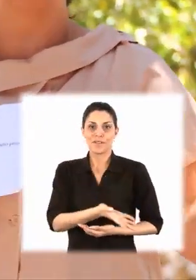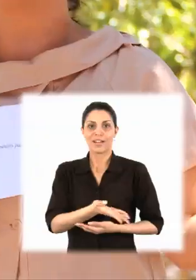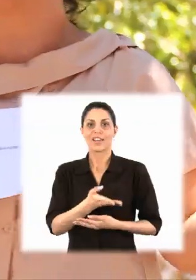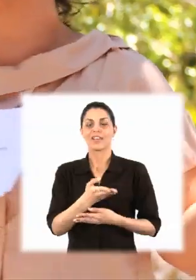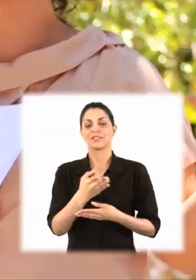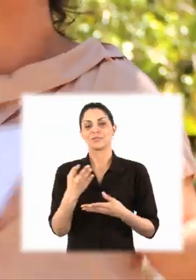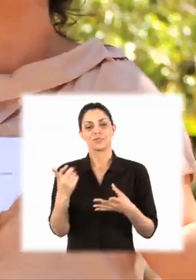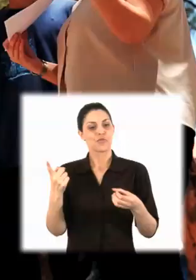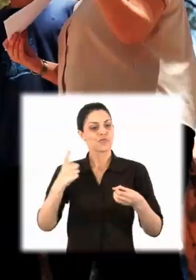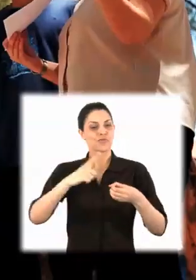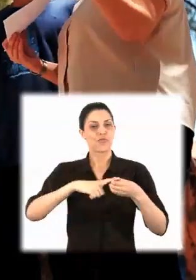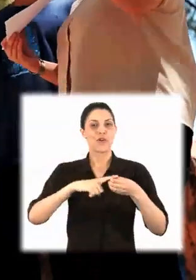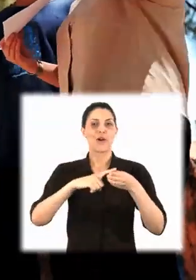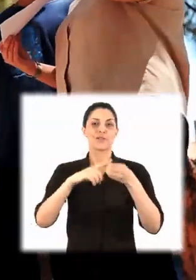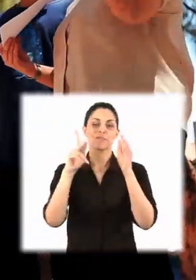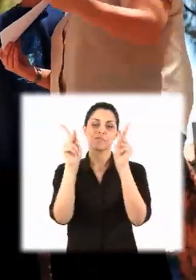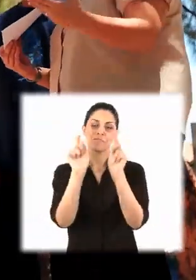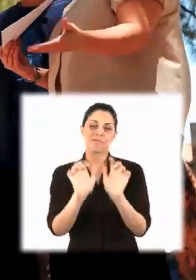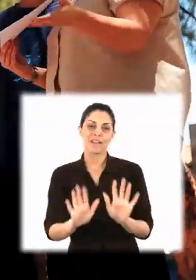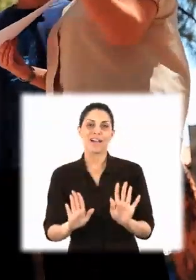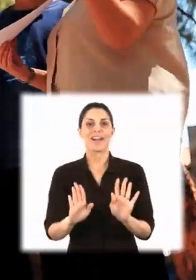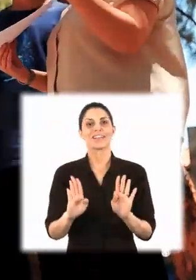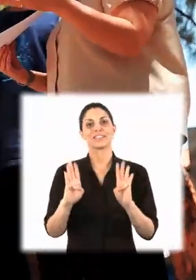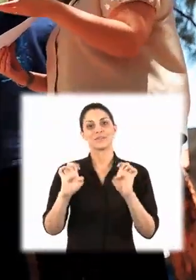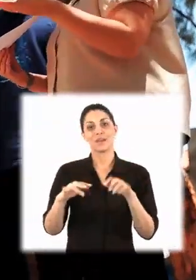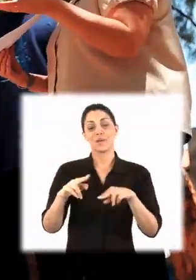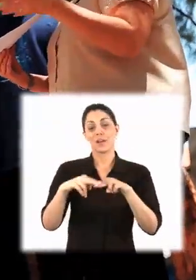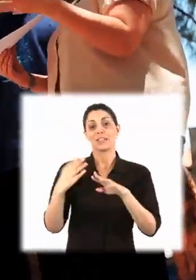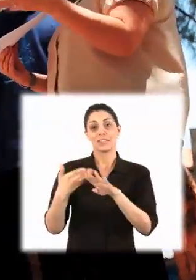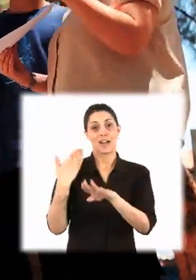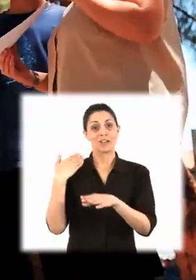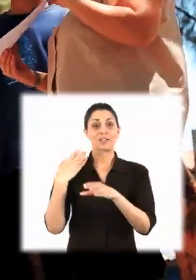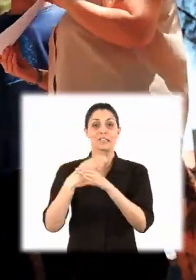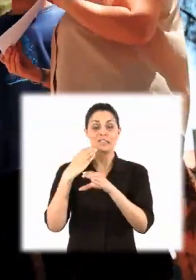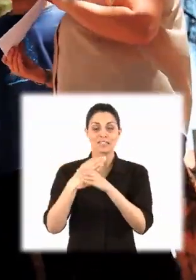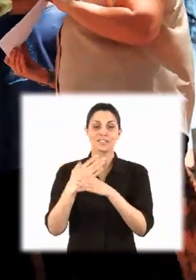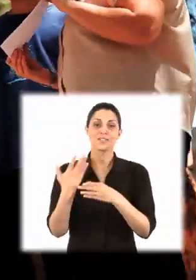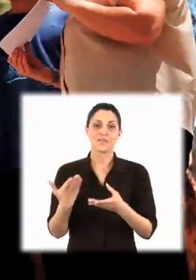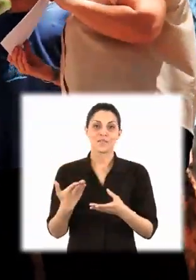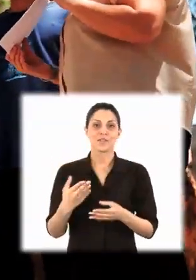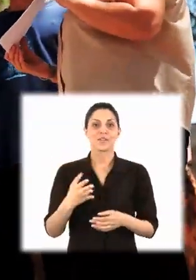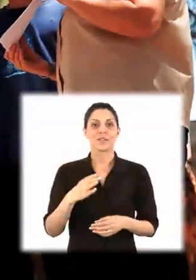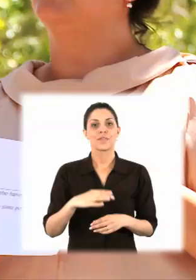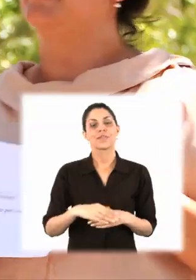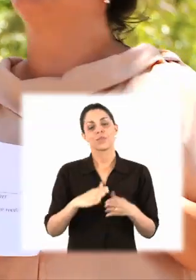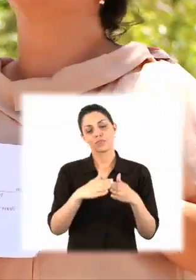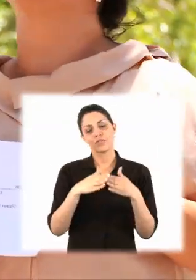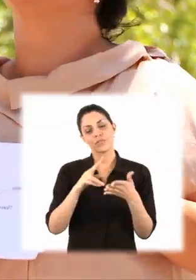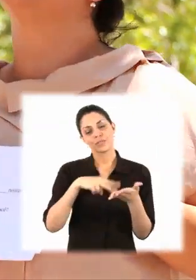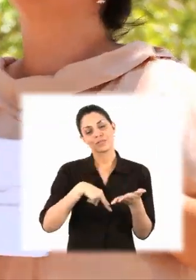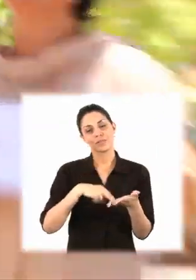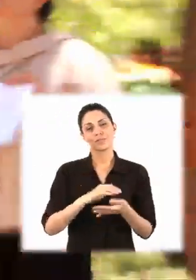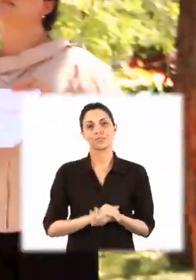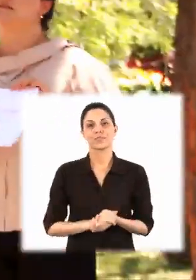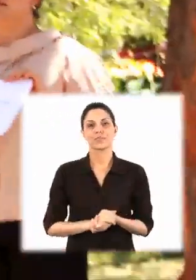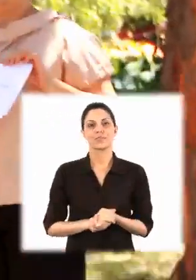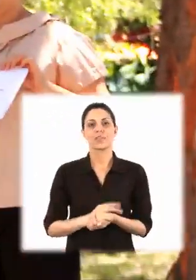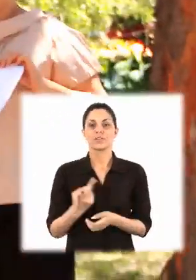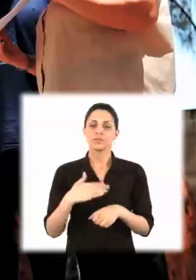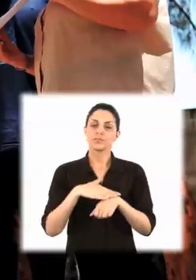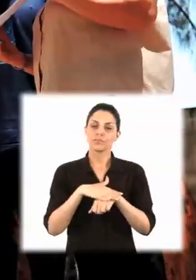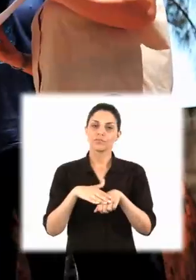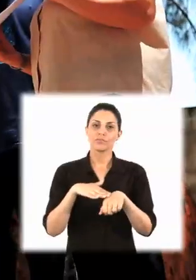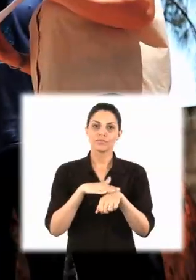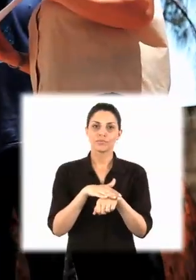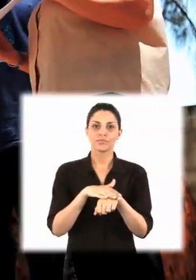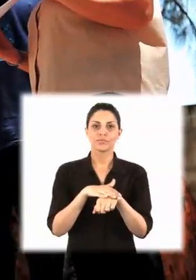amada, restabelecer essa relação que foi rompida devido à língua. E, por favor, leia para a gente.